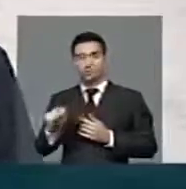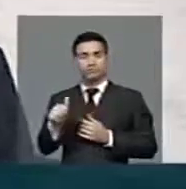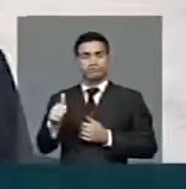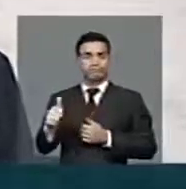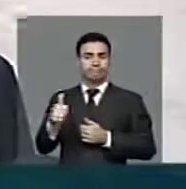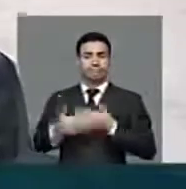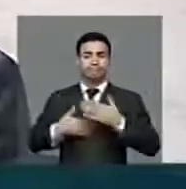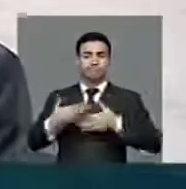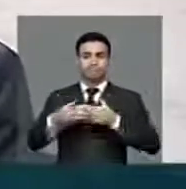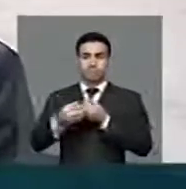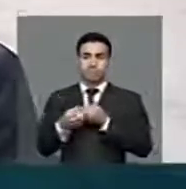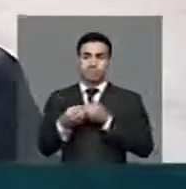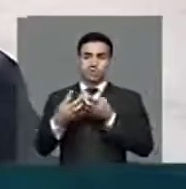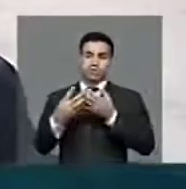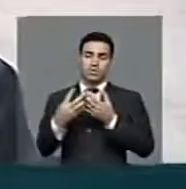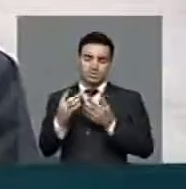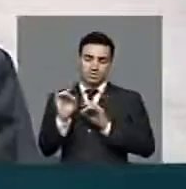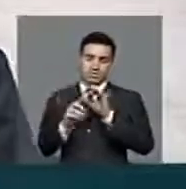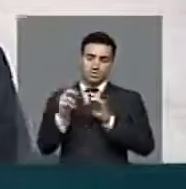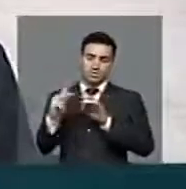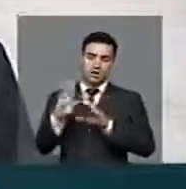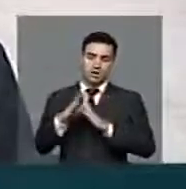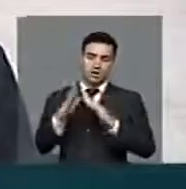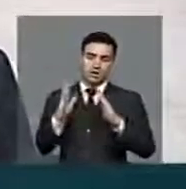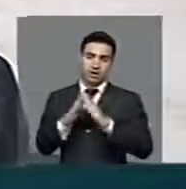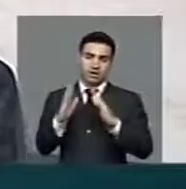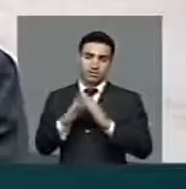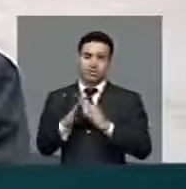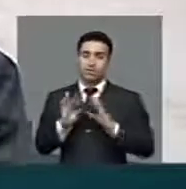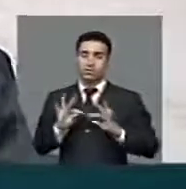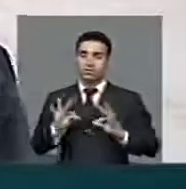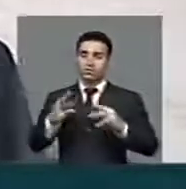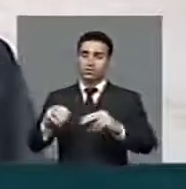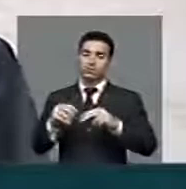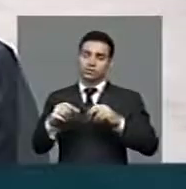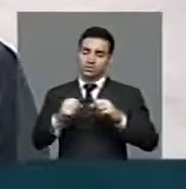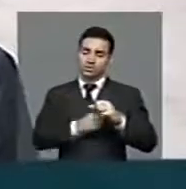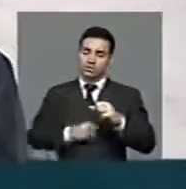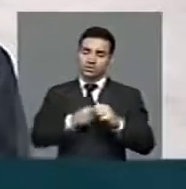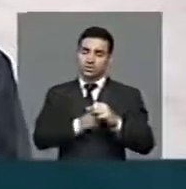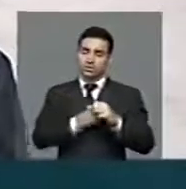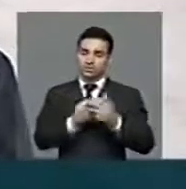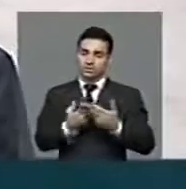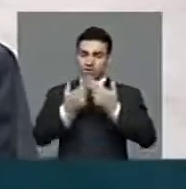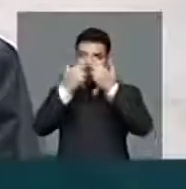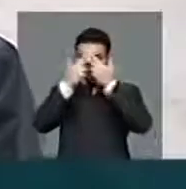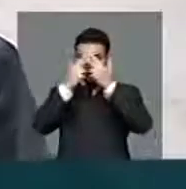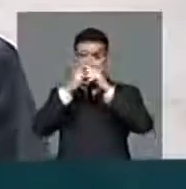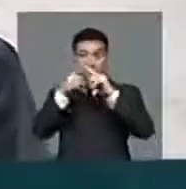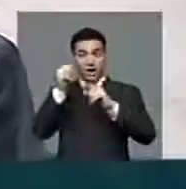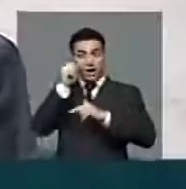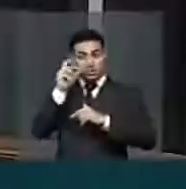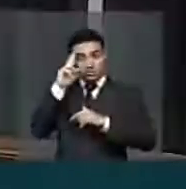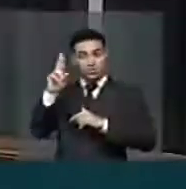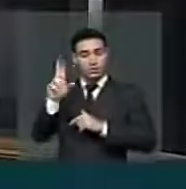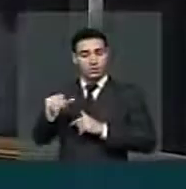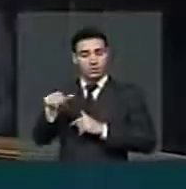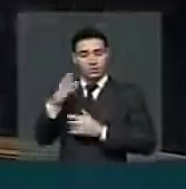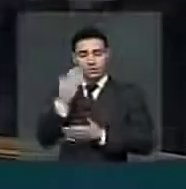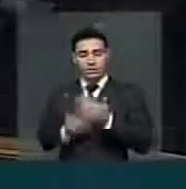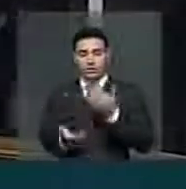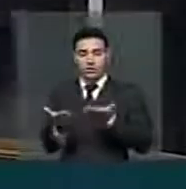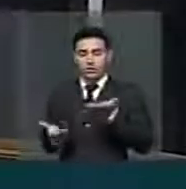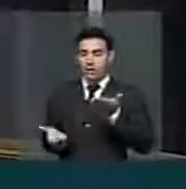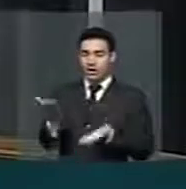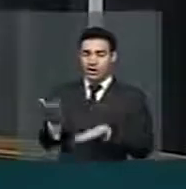seu lar. Pelo seu testemunho, mesmo com toda essa saudade, mesmo com todo esse trauma, mas Vossa Excelência não perdeu o equilíbrio e